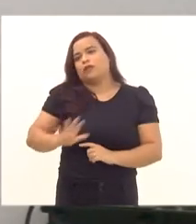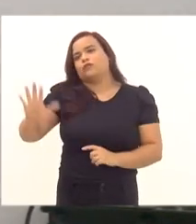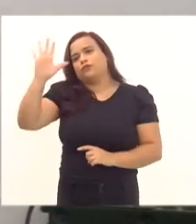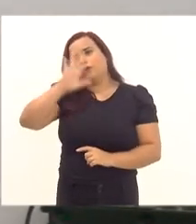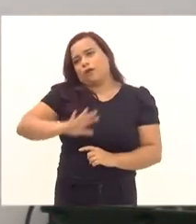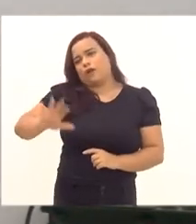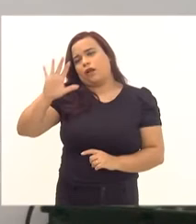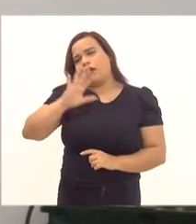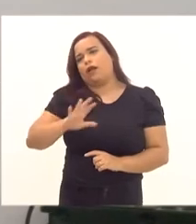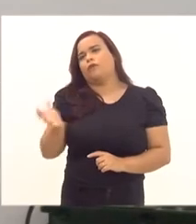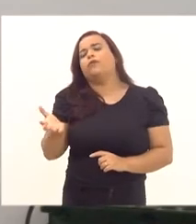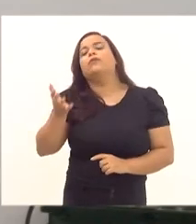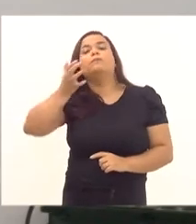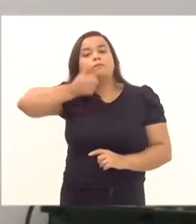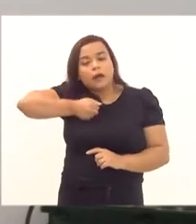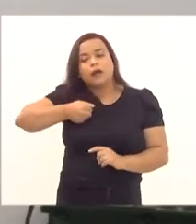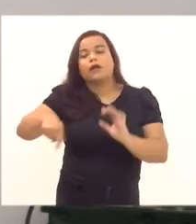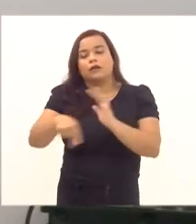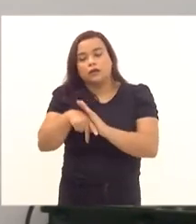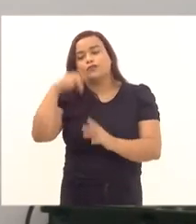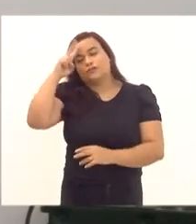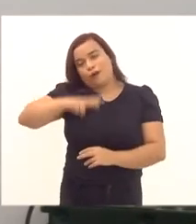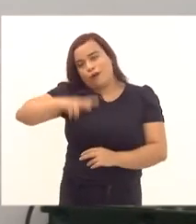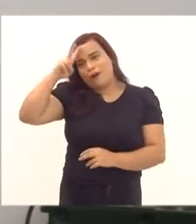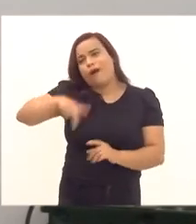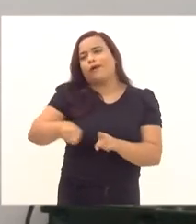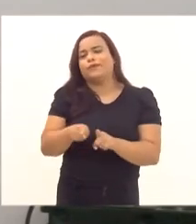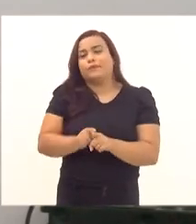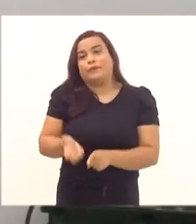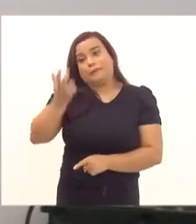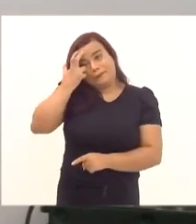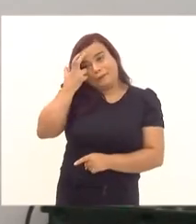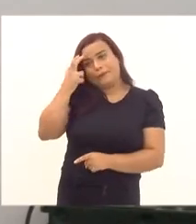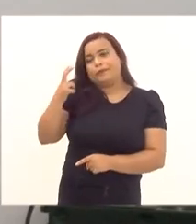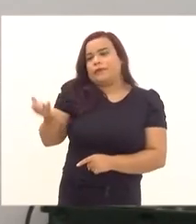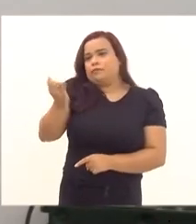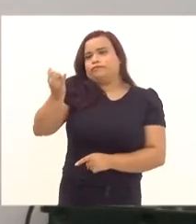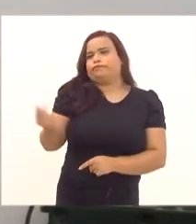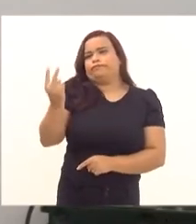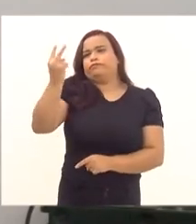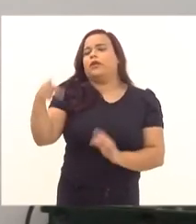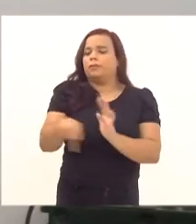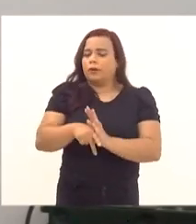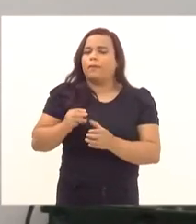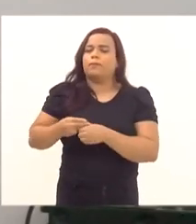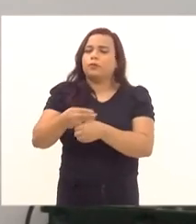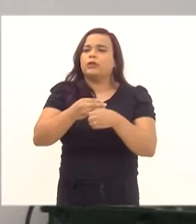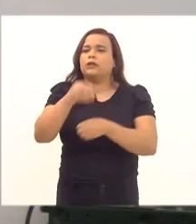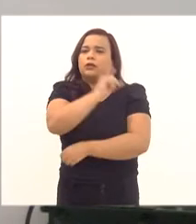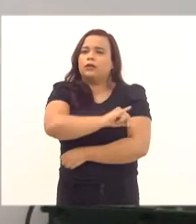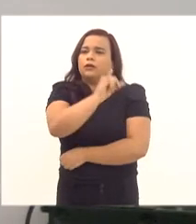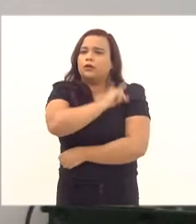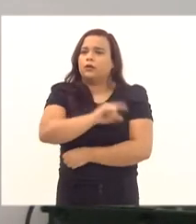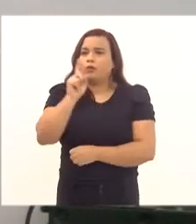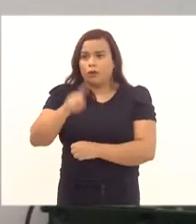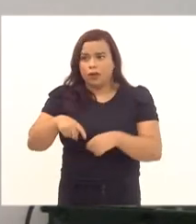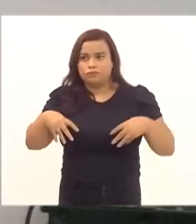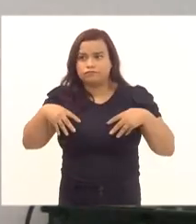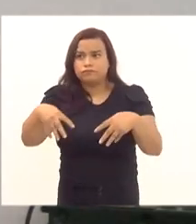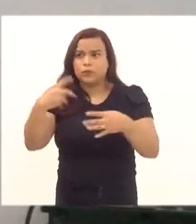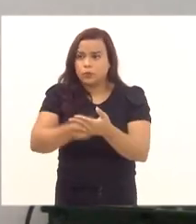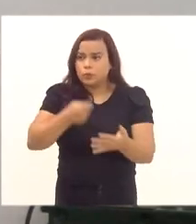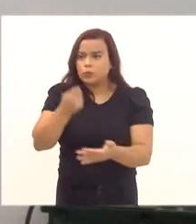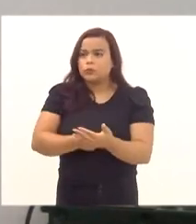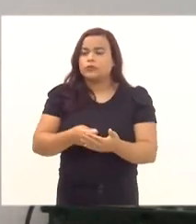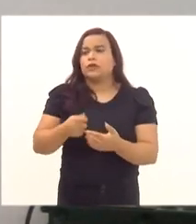patrimônio histórico e cultural imaterial do município do Rio de Janeiro é mais uma frente de luta é mais uma